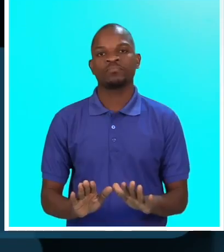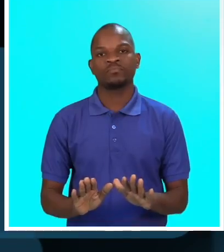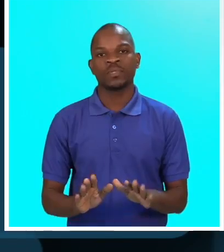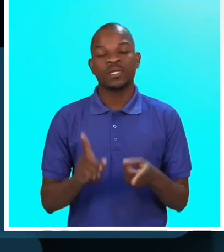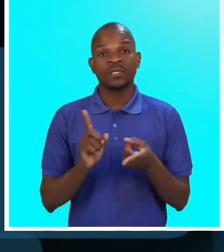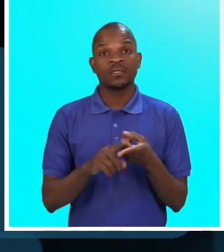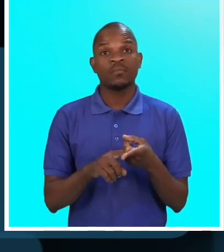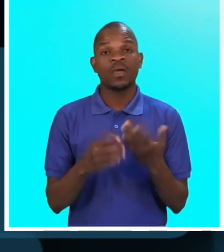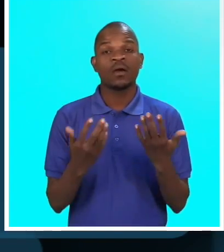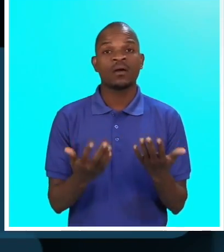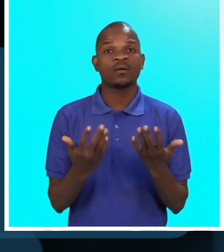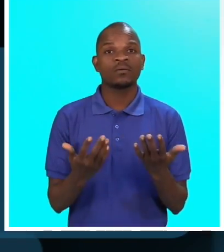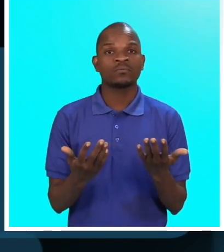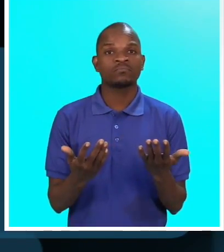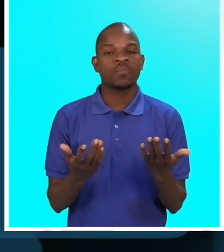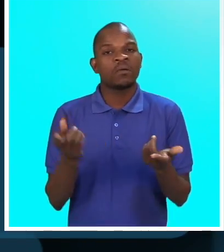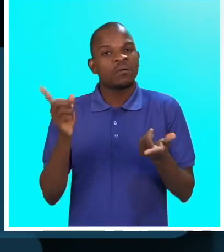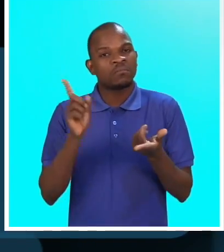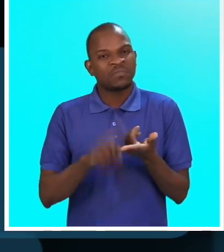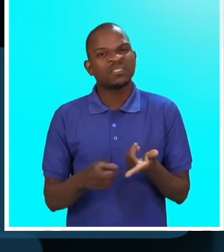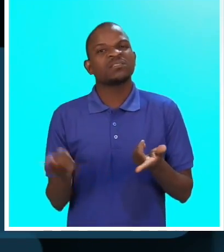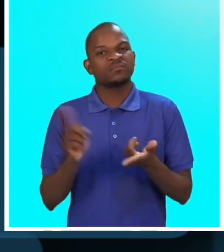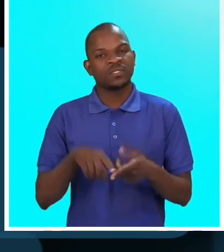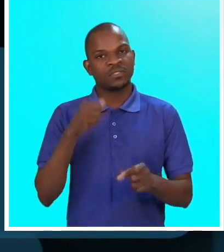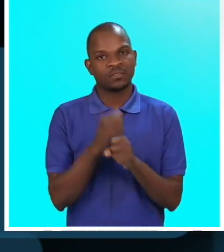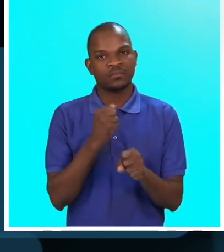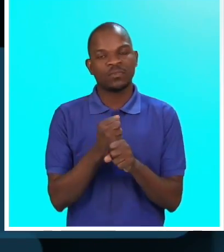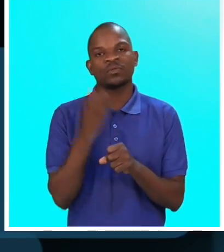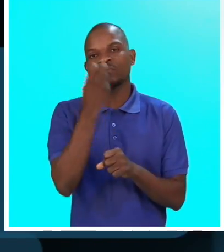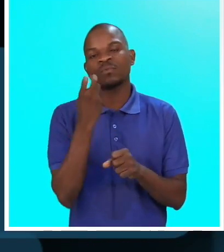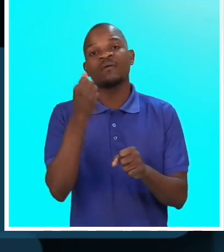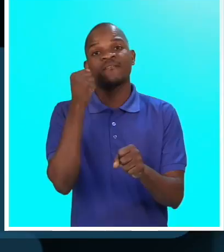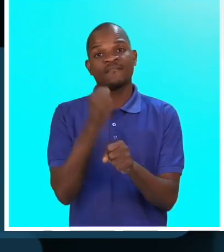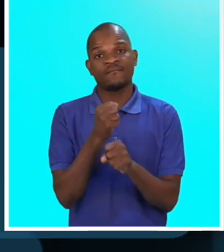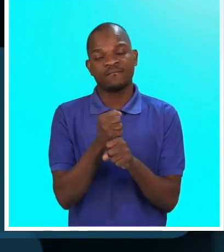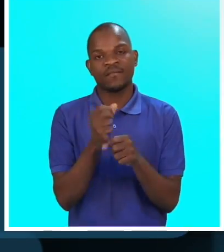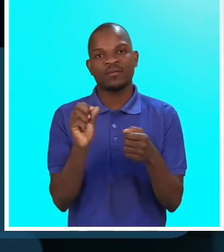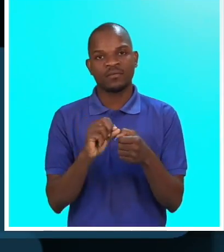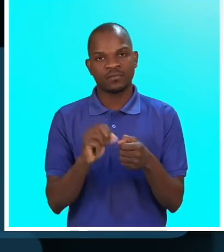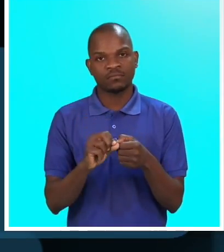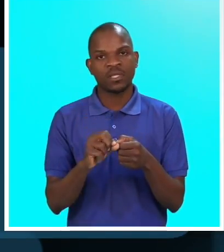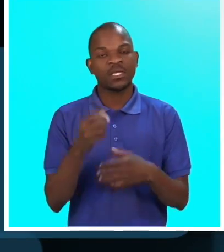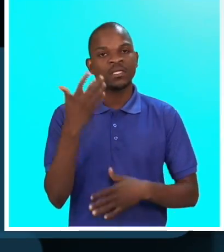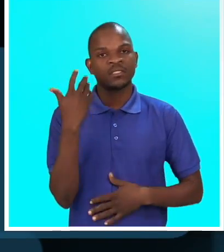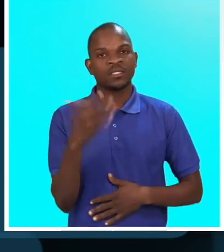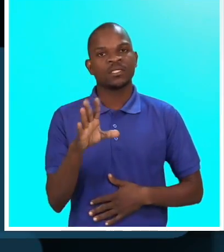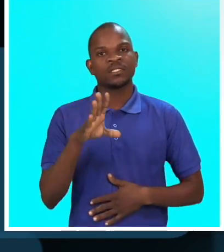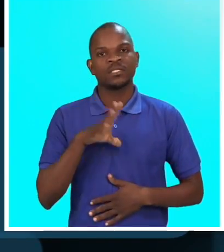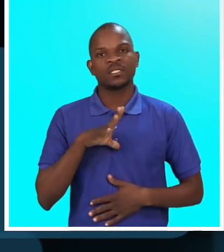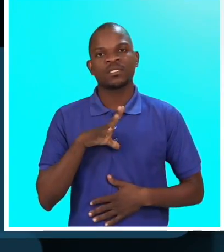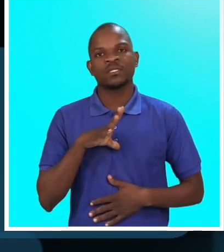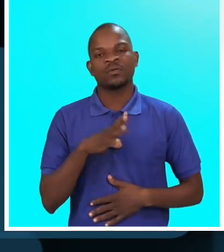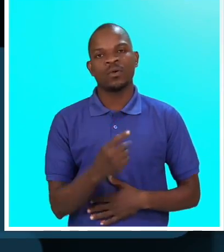nós estamos parados. Nem com isso, mais trabalho que estamos a fazer,